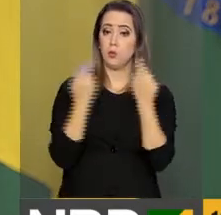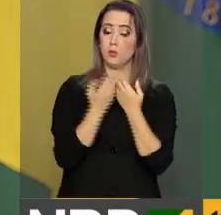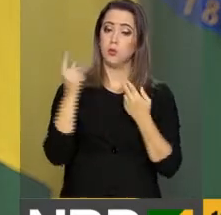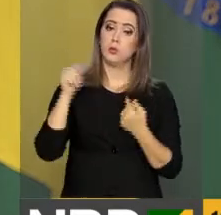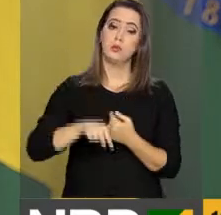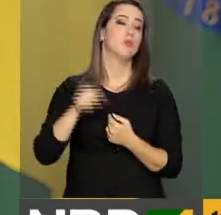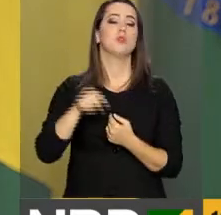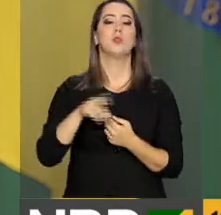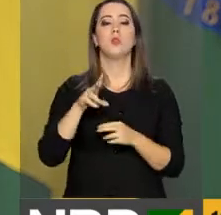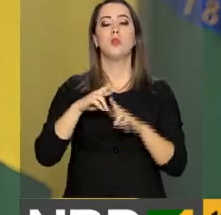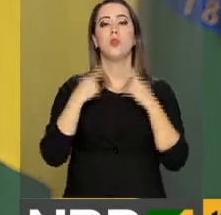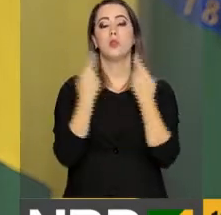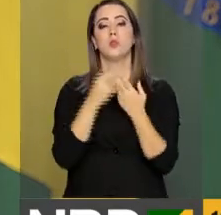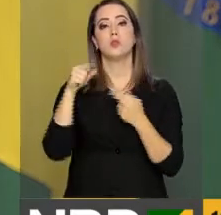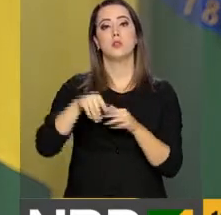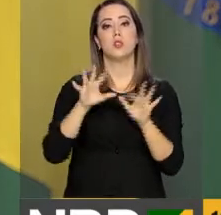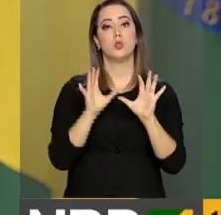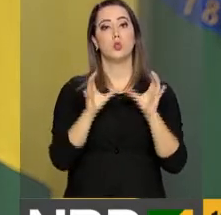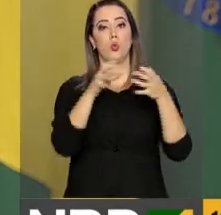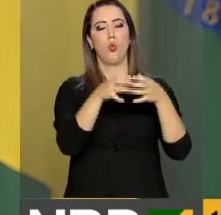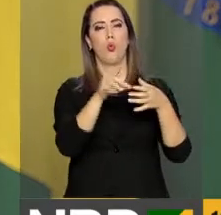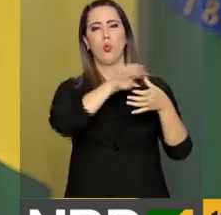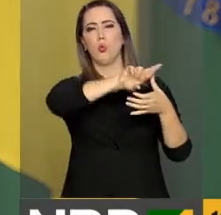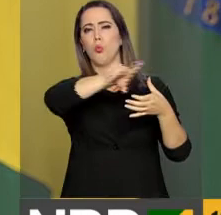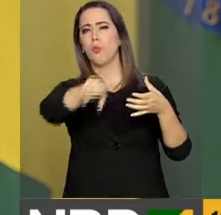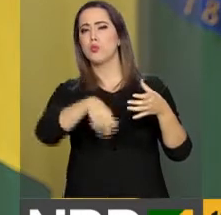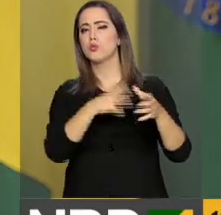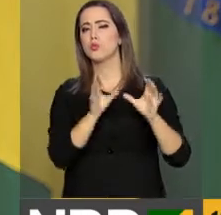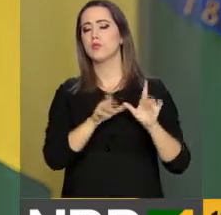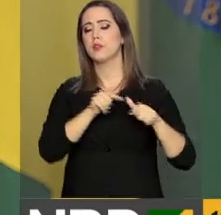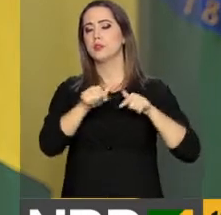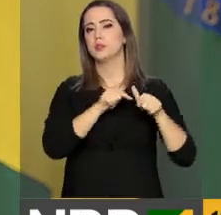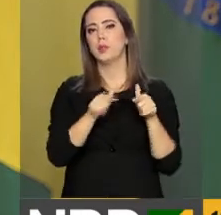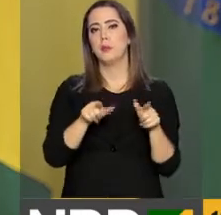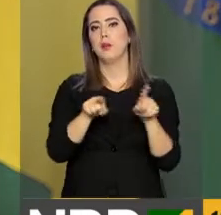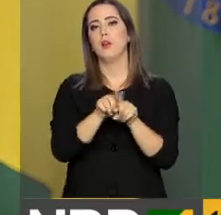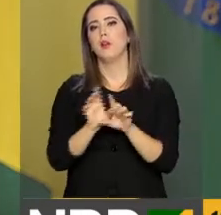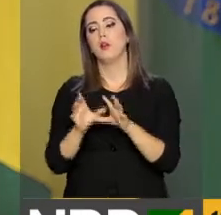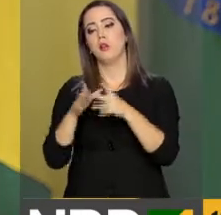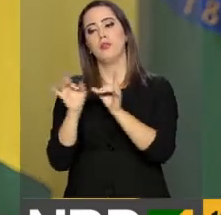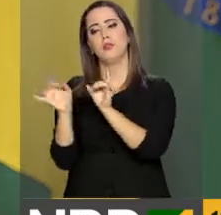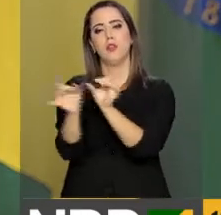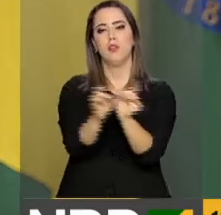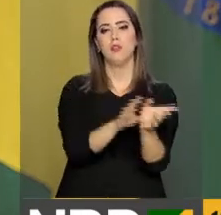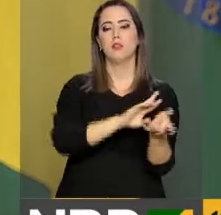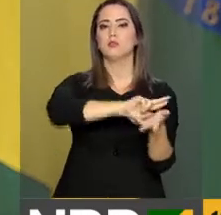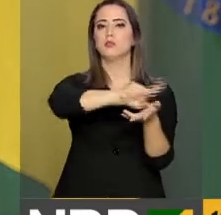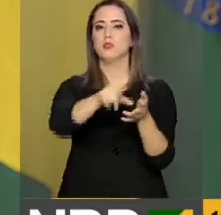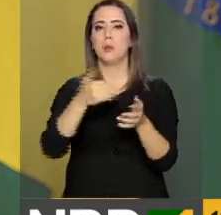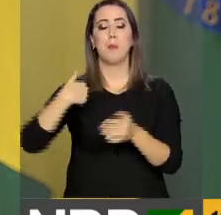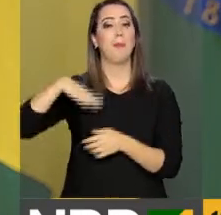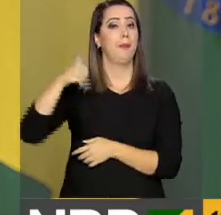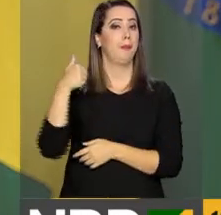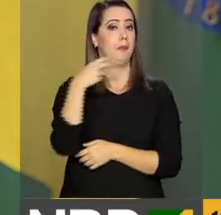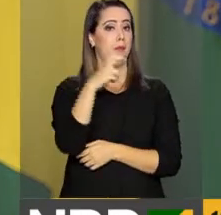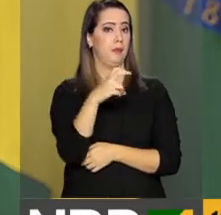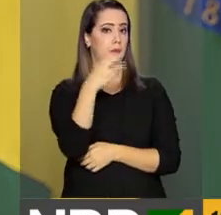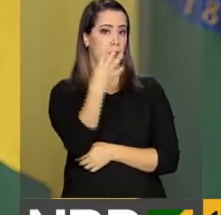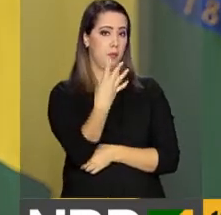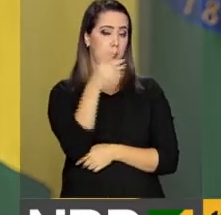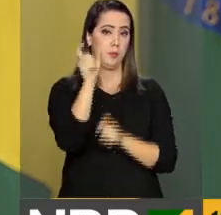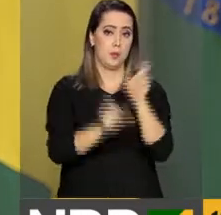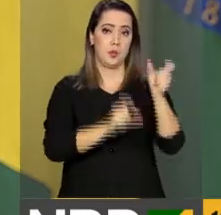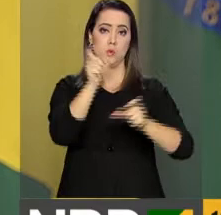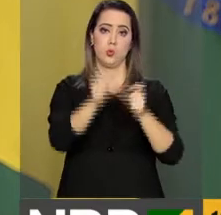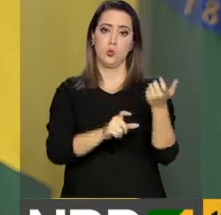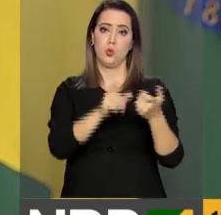de federações, associações de serviço, de indústria, do comércio, mais de 154